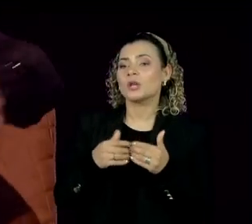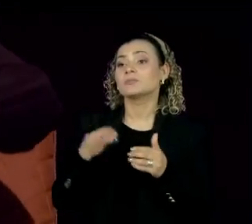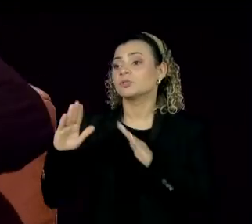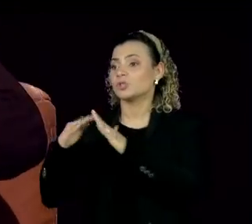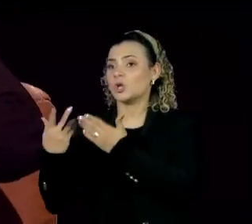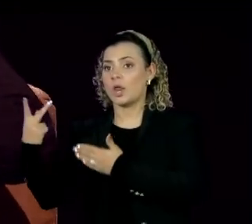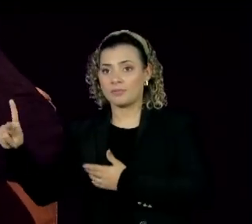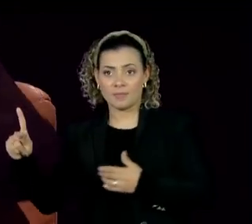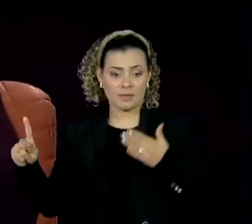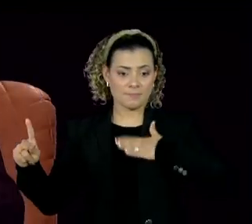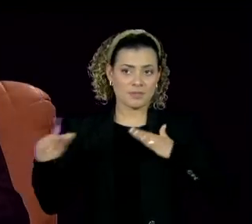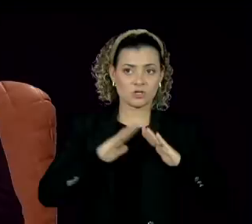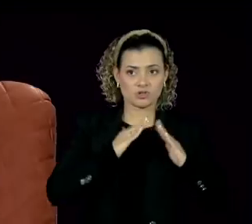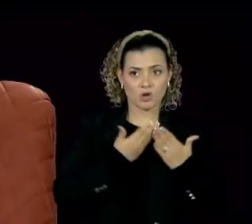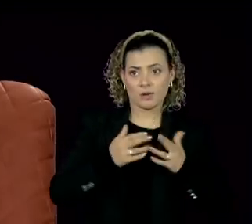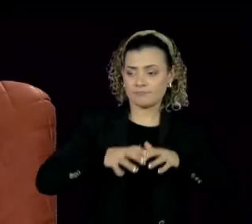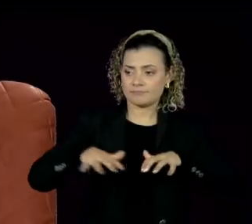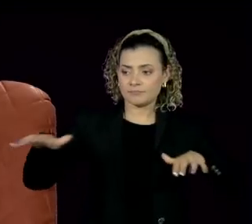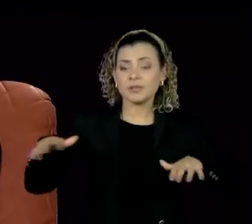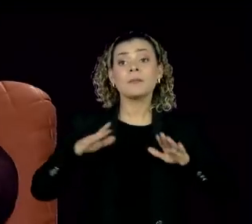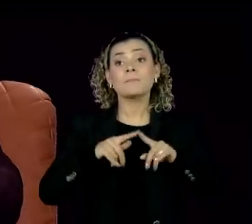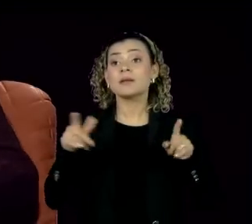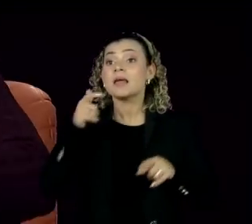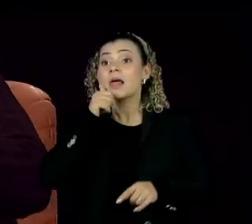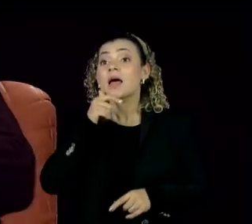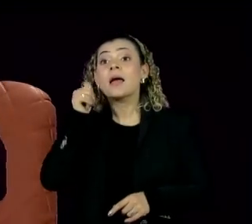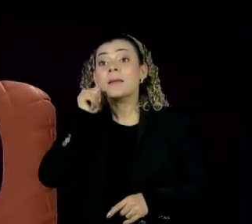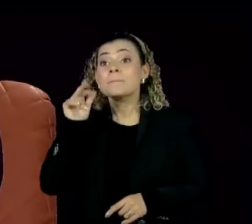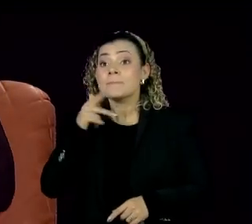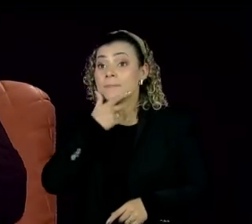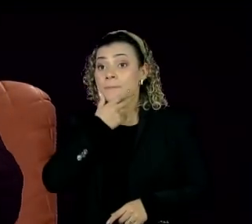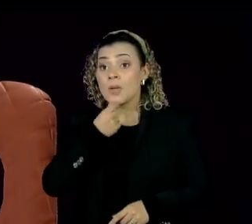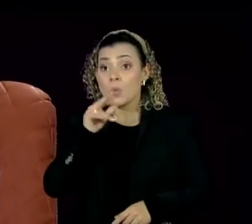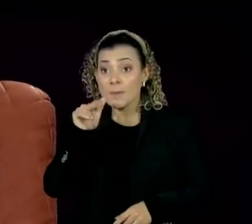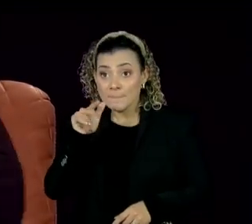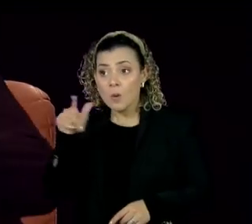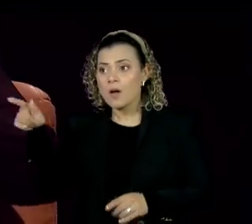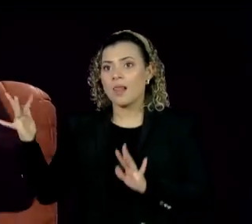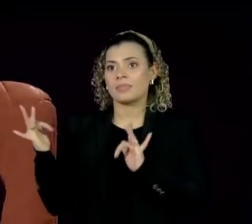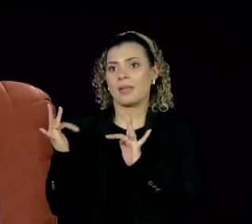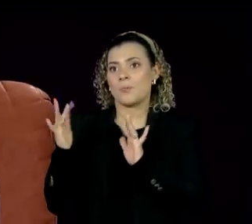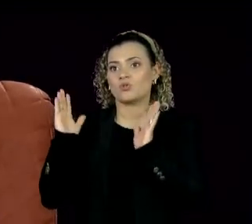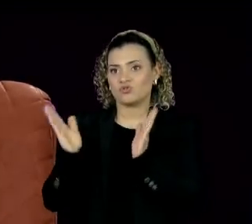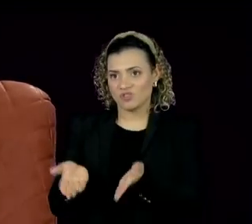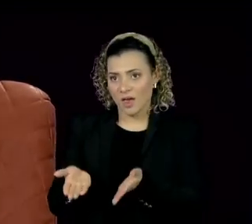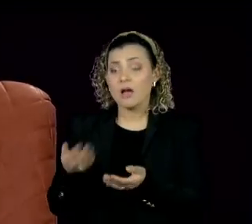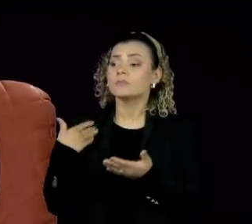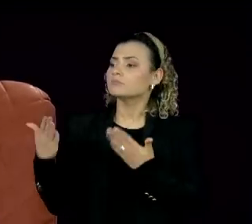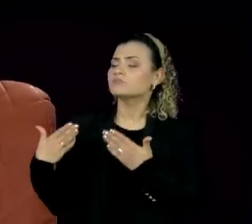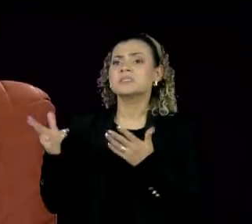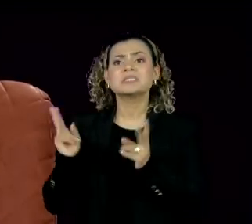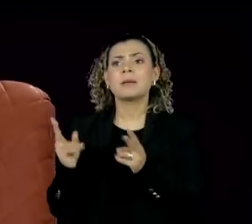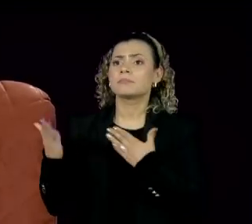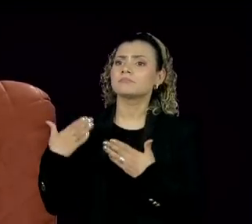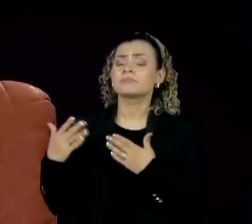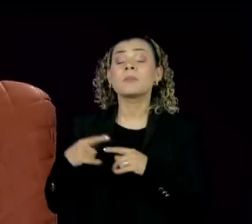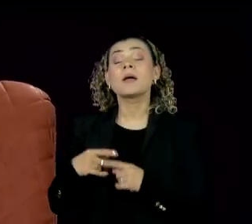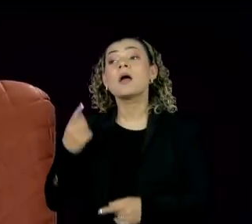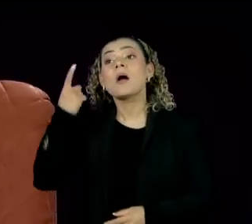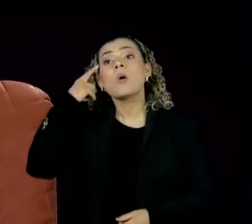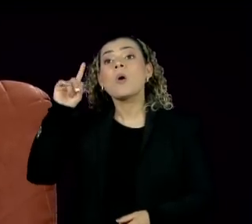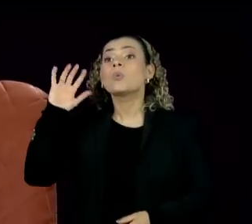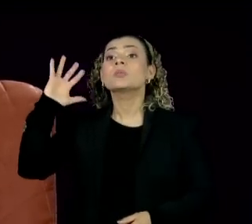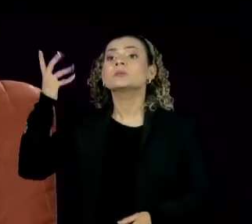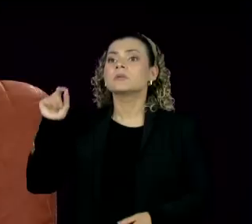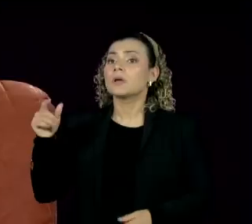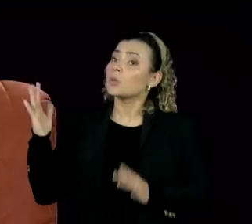escola dela, eu ia para a minha, e ela chegou a namorar meu irmão, e a gente ficava ali, né, nas redondezas, conversando e tal. E um dia, ela falou, Fernanda, eu